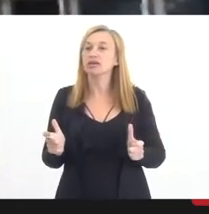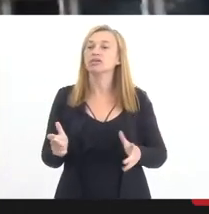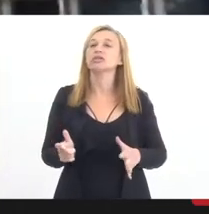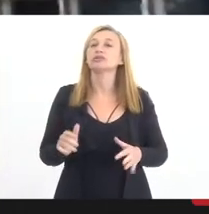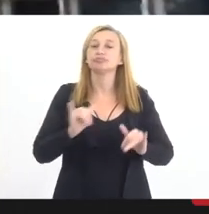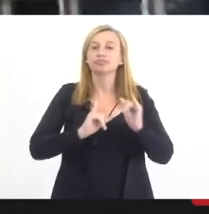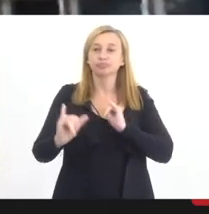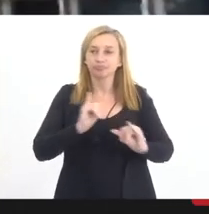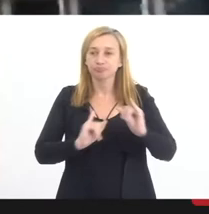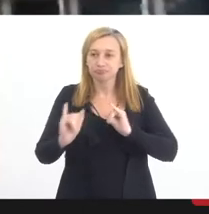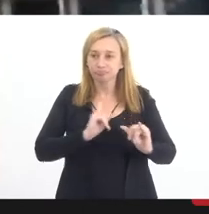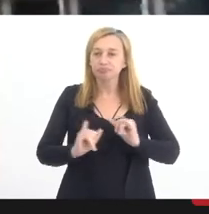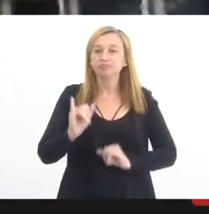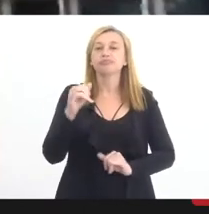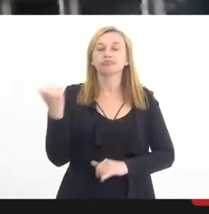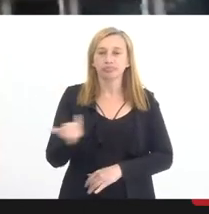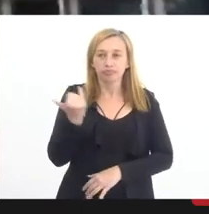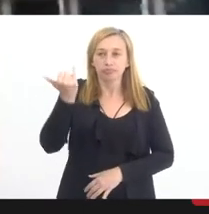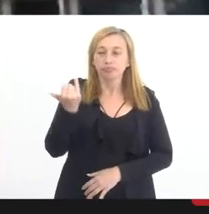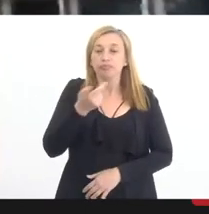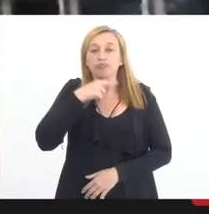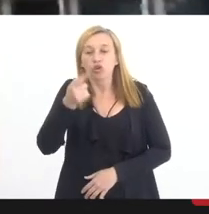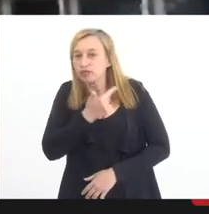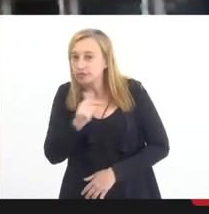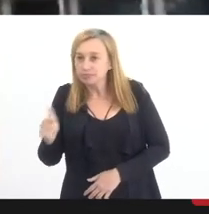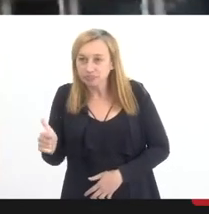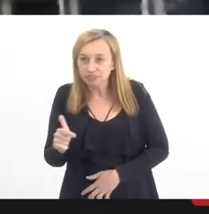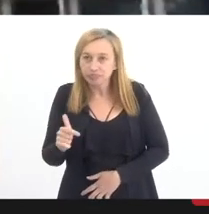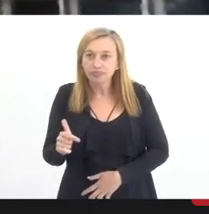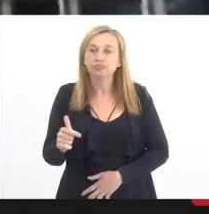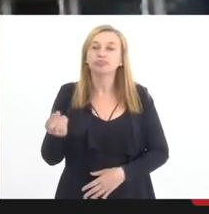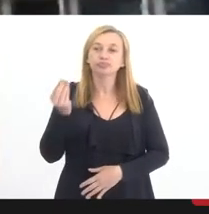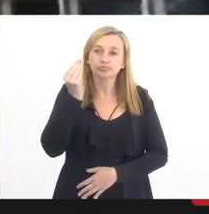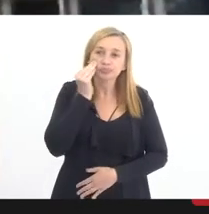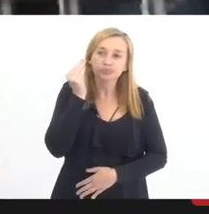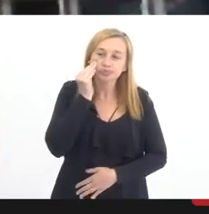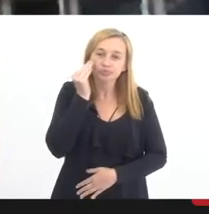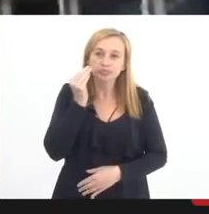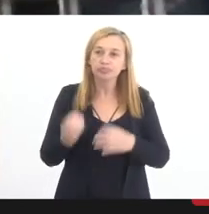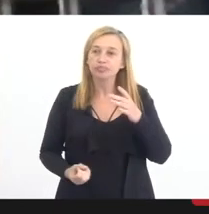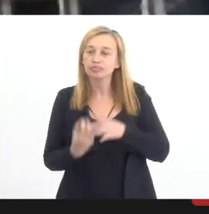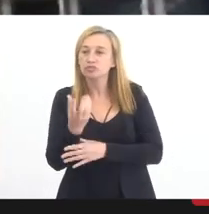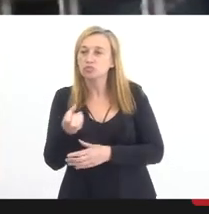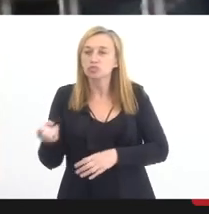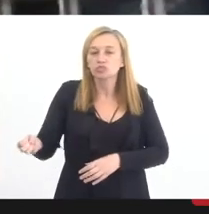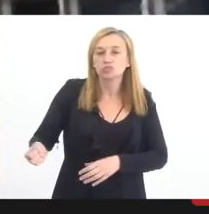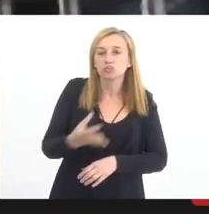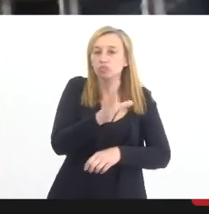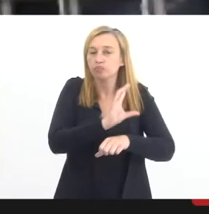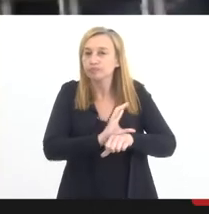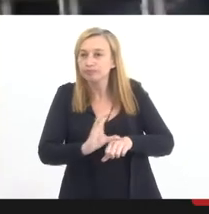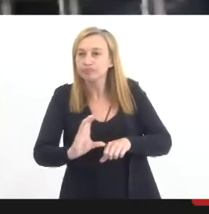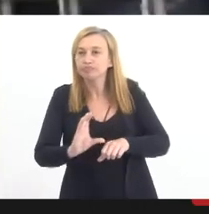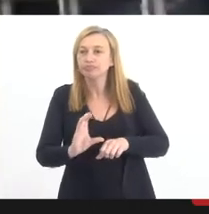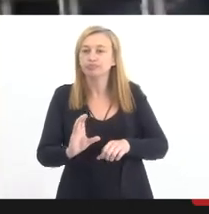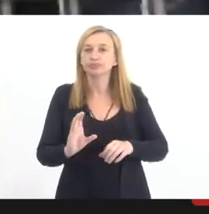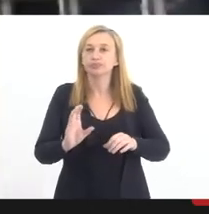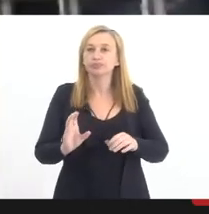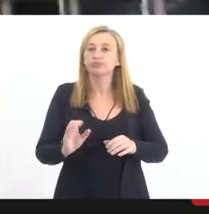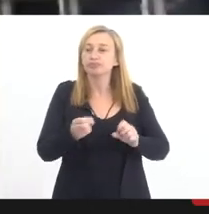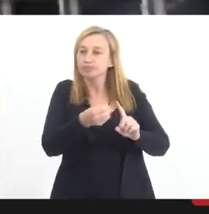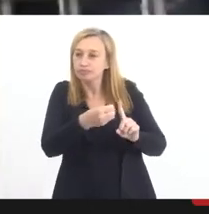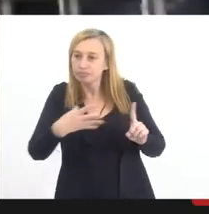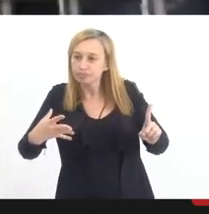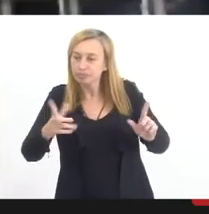uma informação muito importante. Eu não tenho dúvidas que as oportunidades de criação de novos cursos, ações na área de